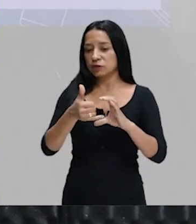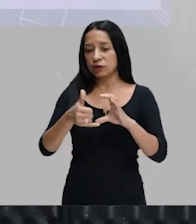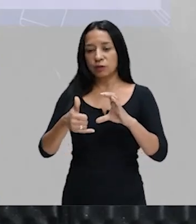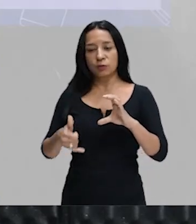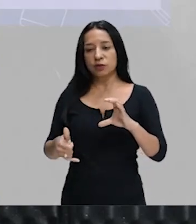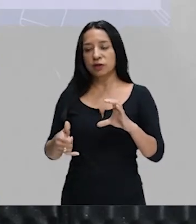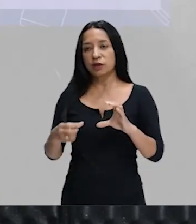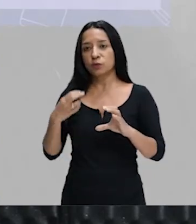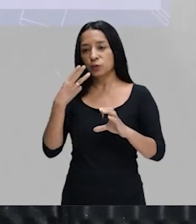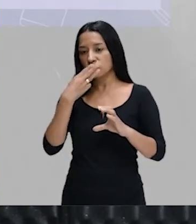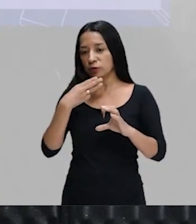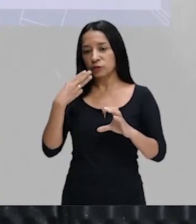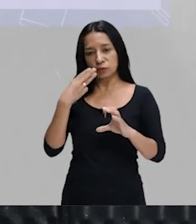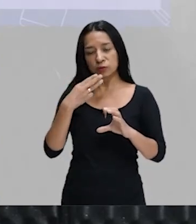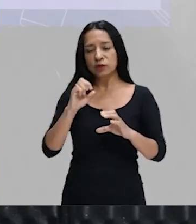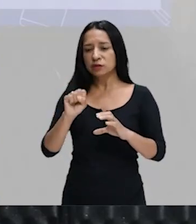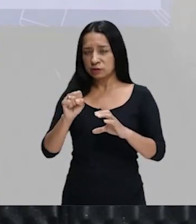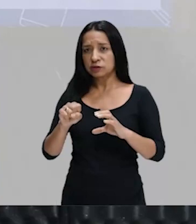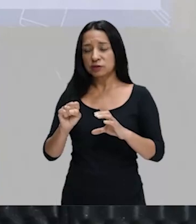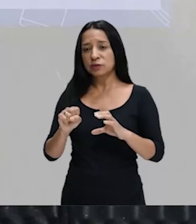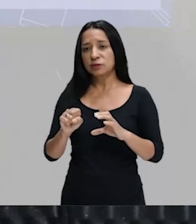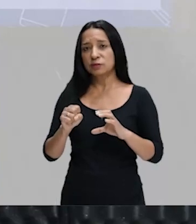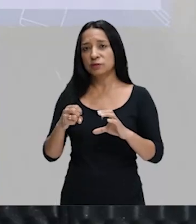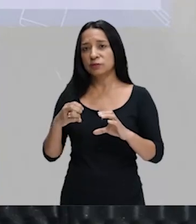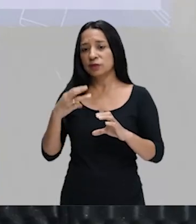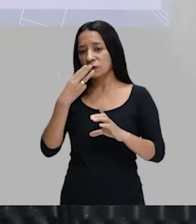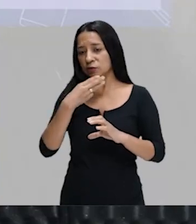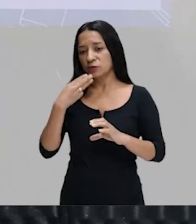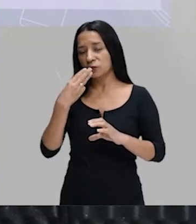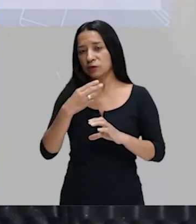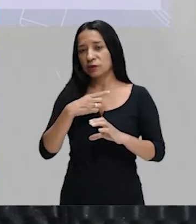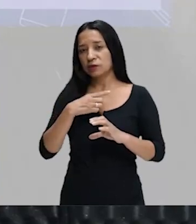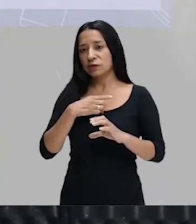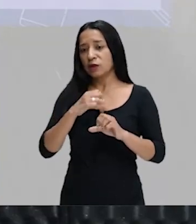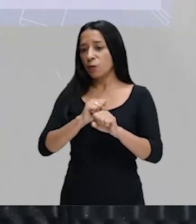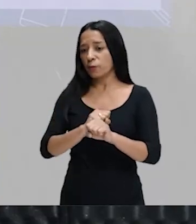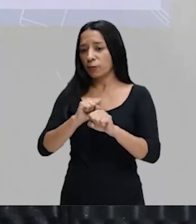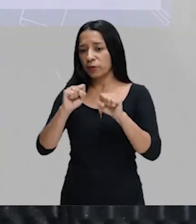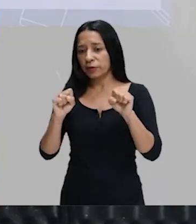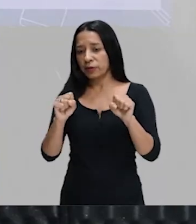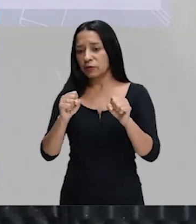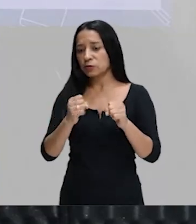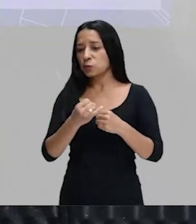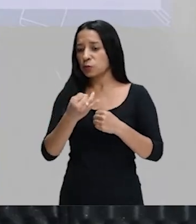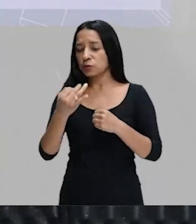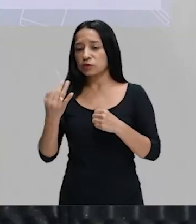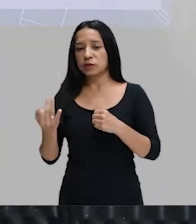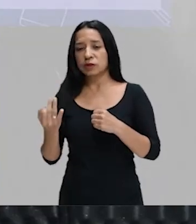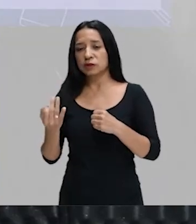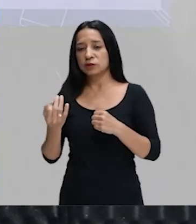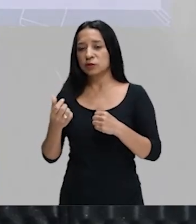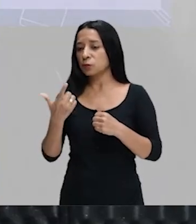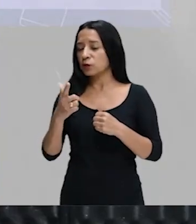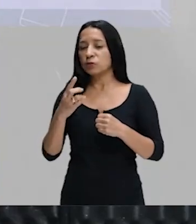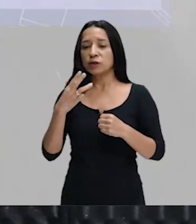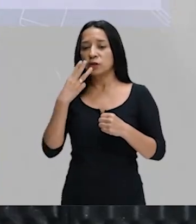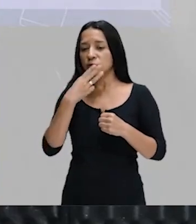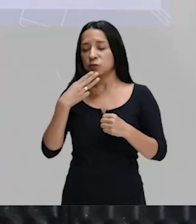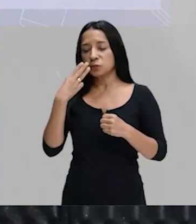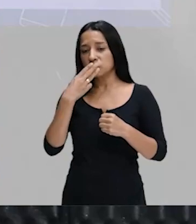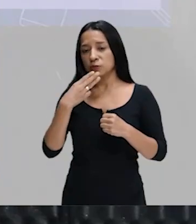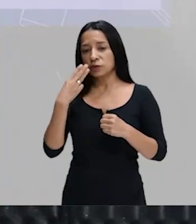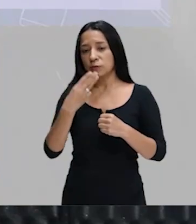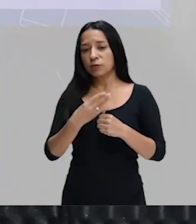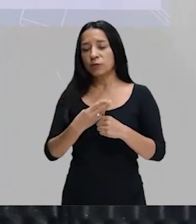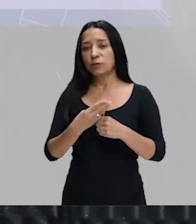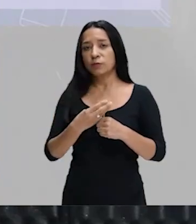açúcares. Eles são açúcares, só que existe uma grande quantidade de carboidratos que eles não têm esse sabor adocicado, né? É o exemplo